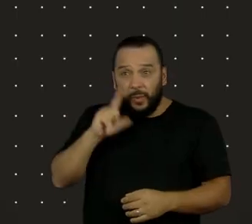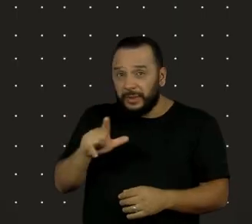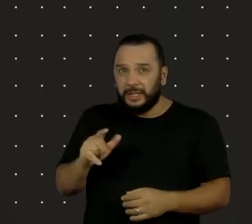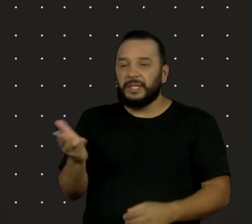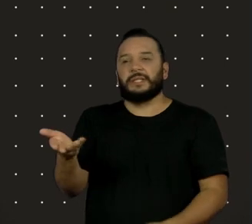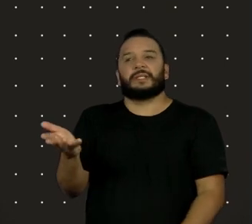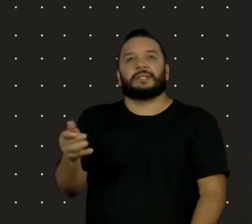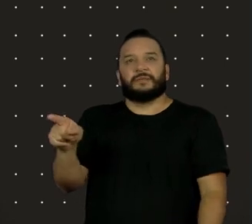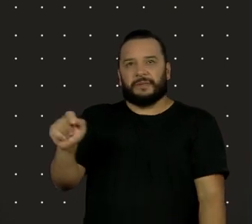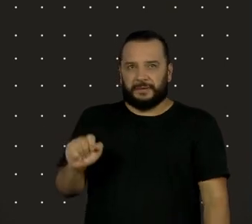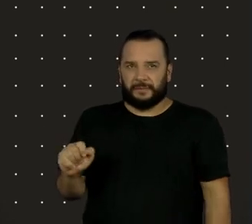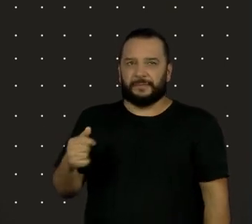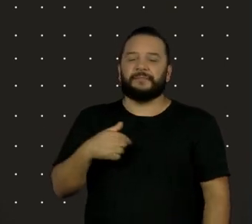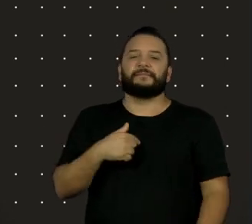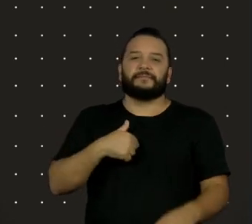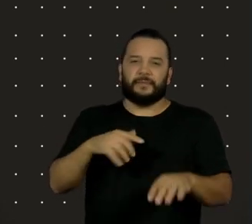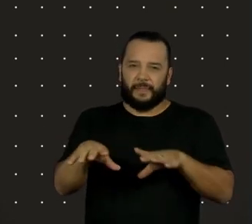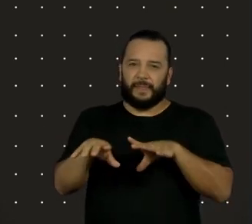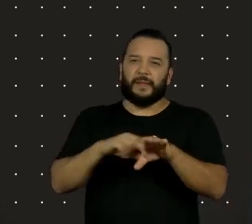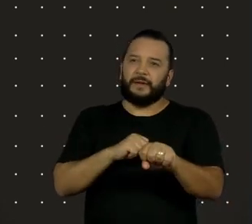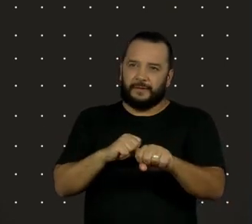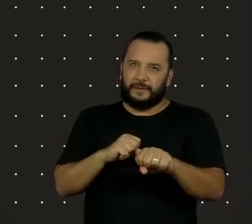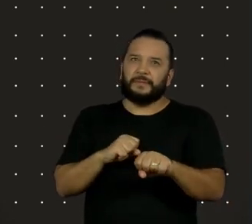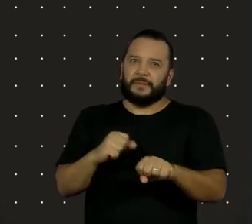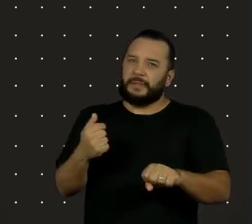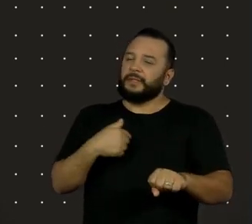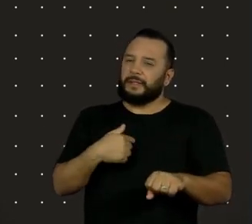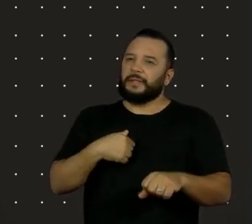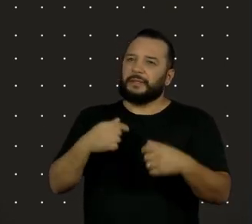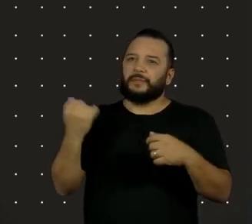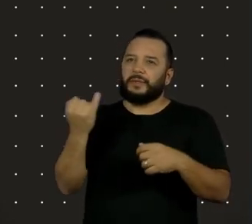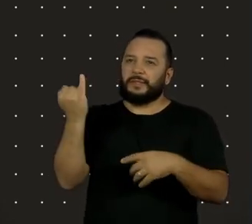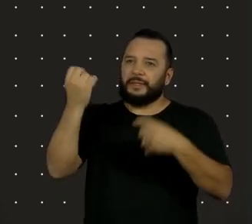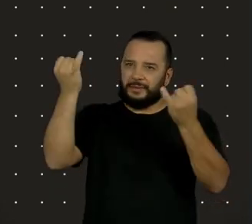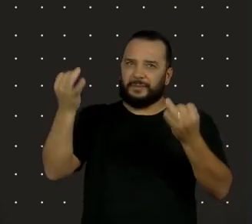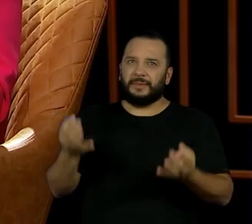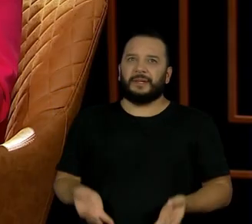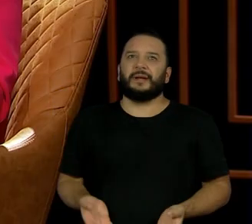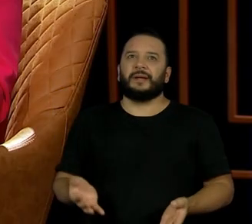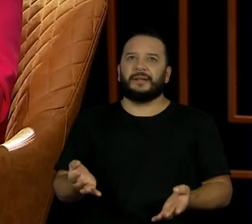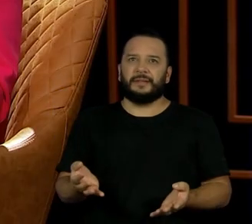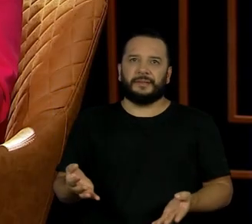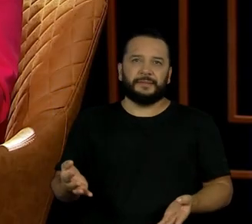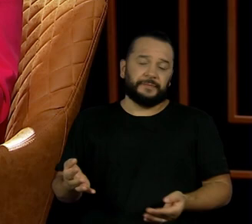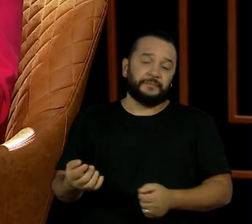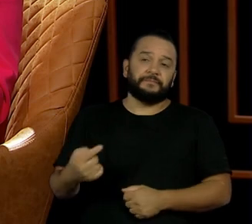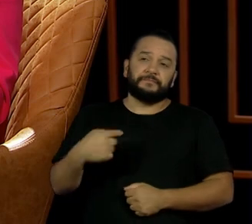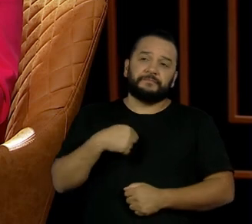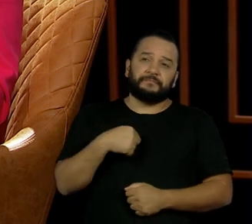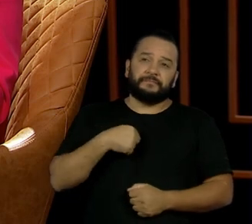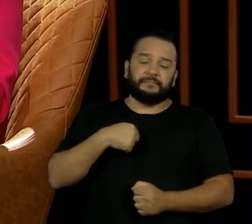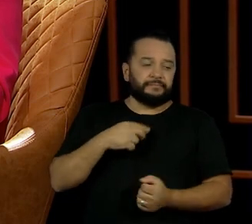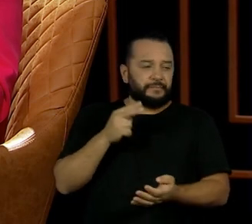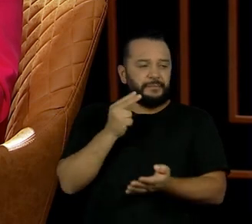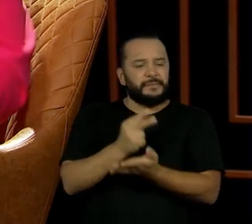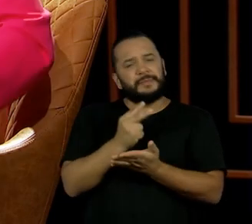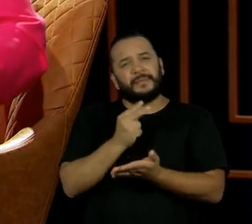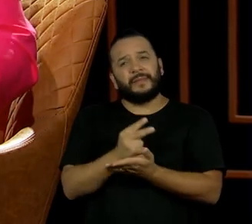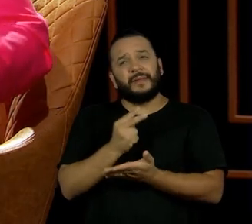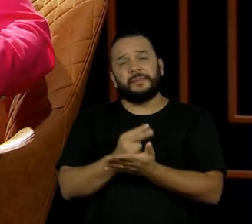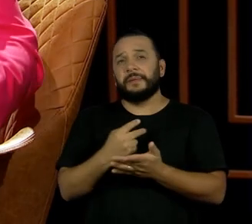e Eu me formei é importante eu registrar isso aqui é primeiro que eu sempre